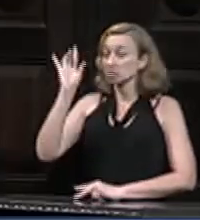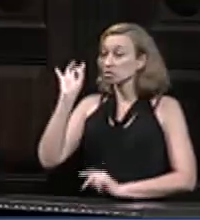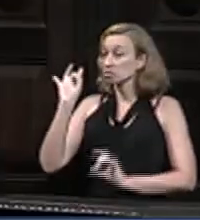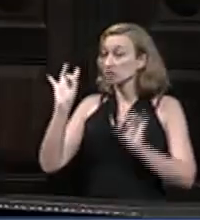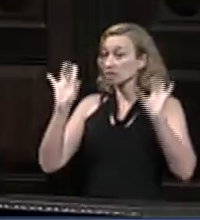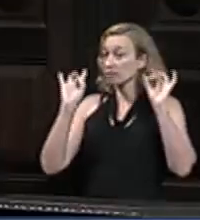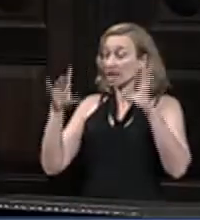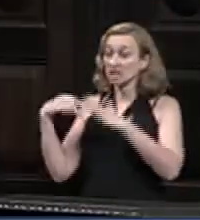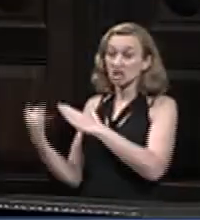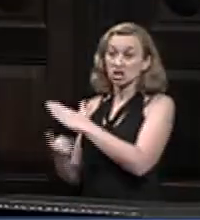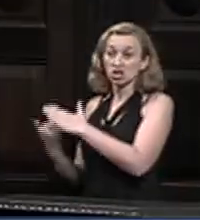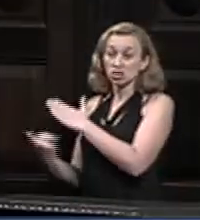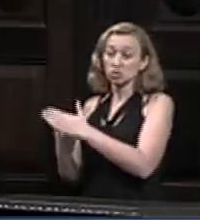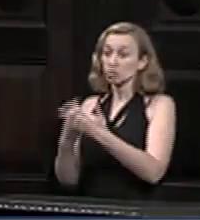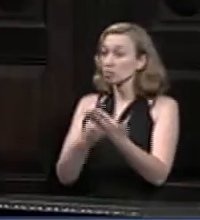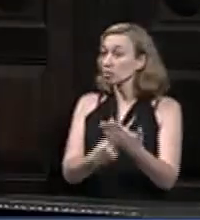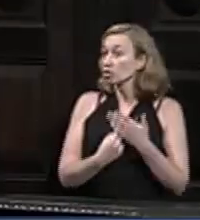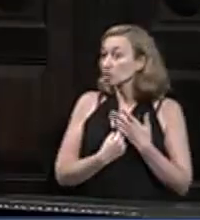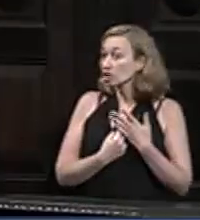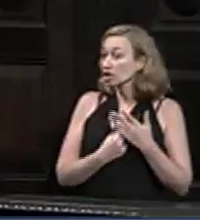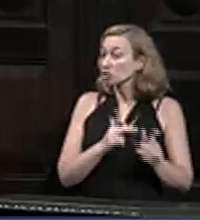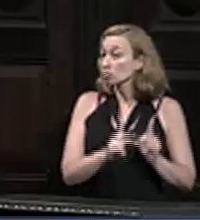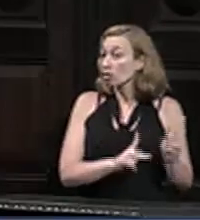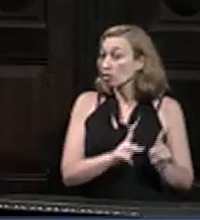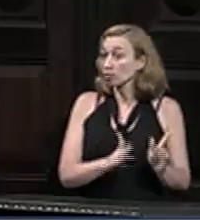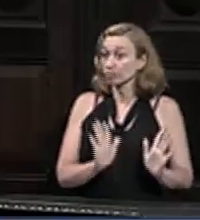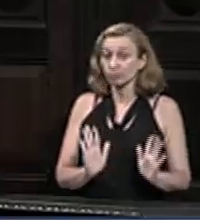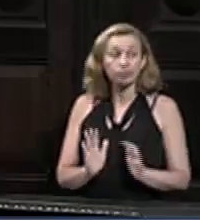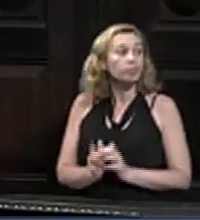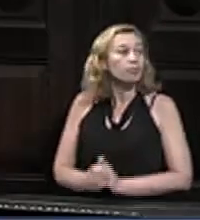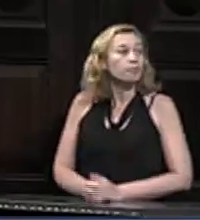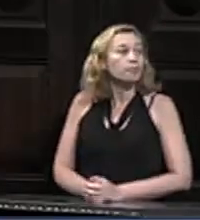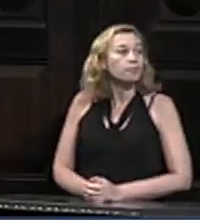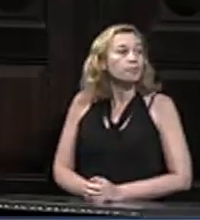institutos que defendem o consumidor